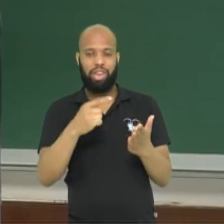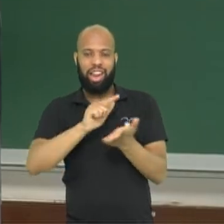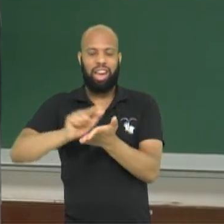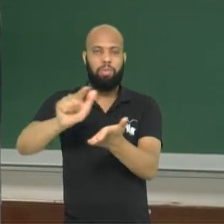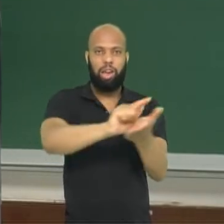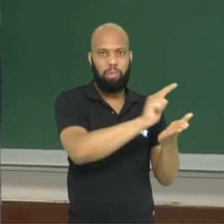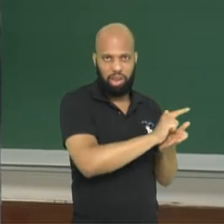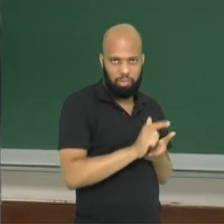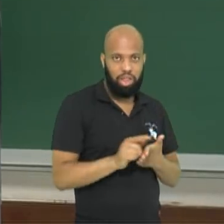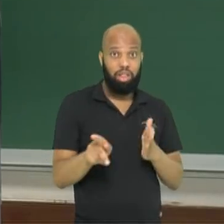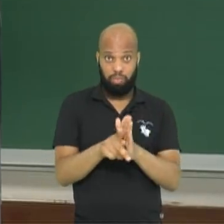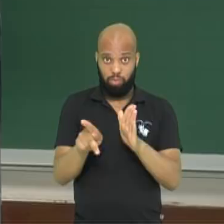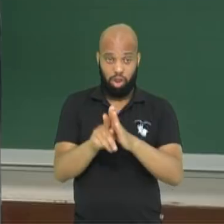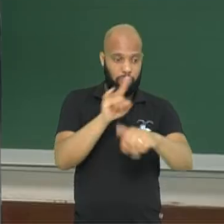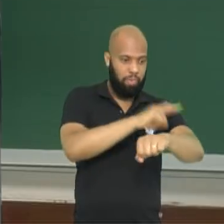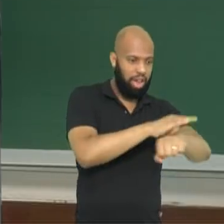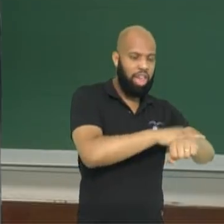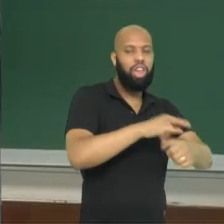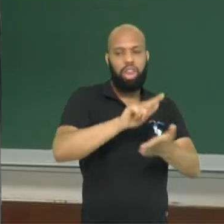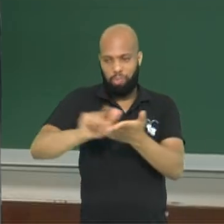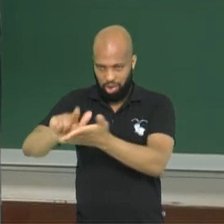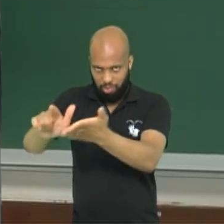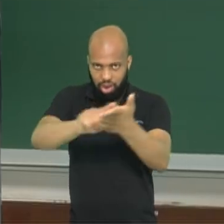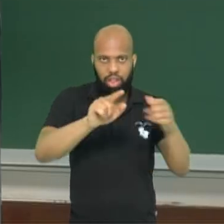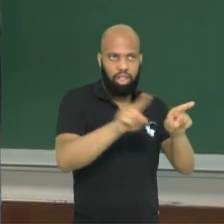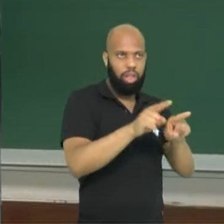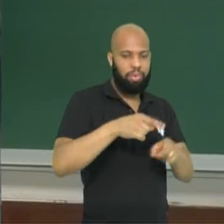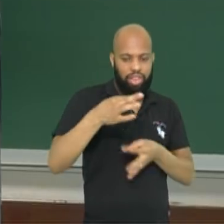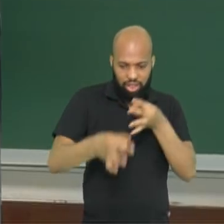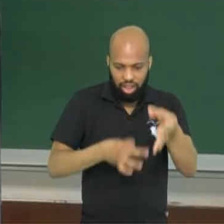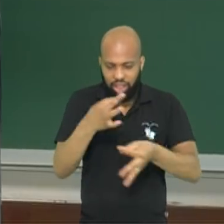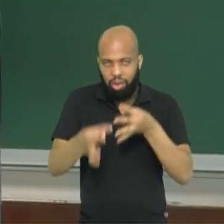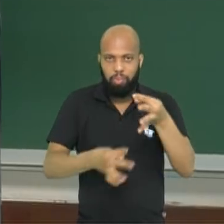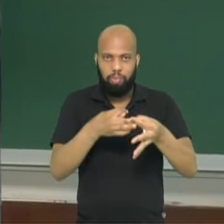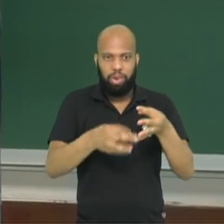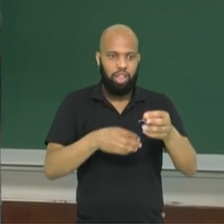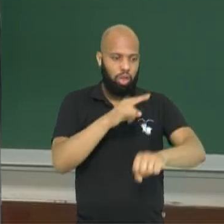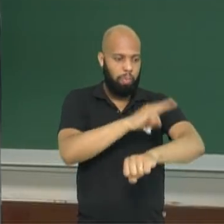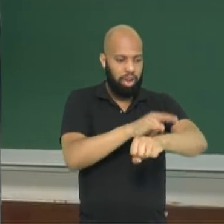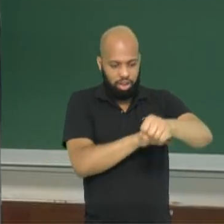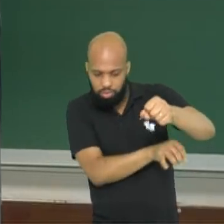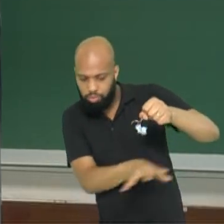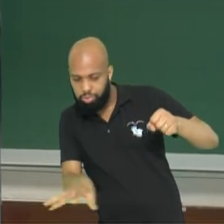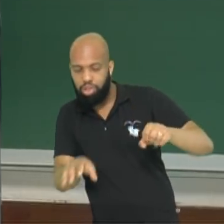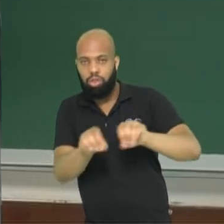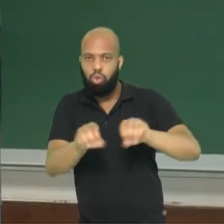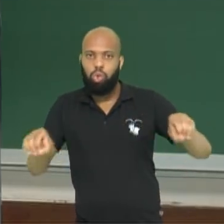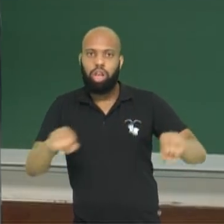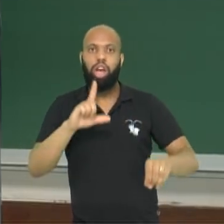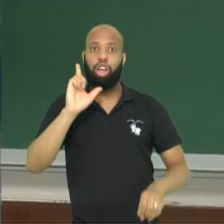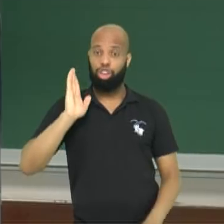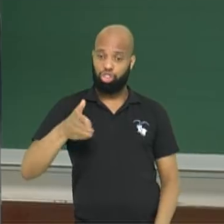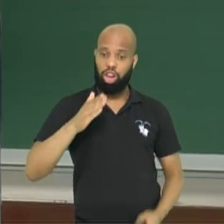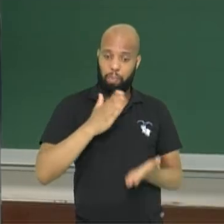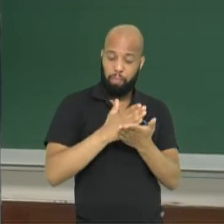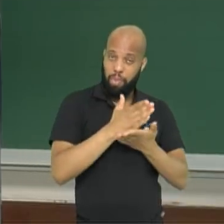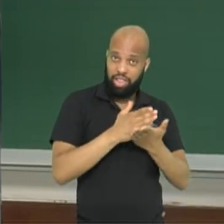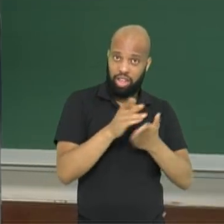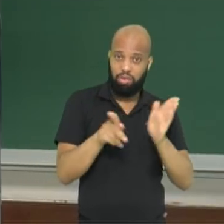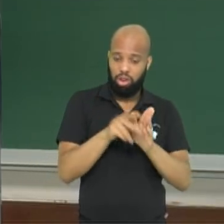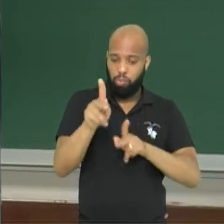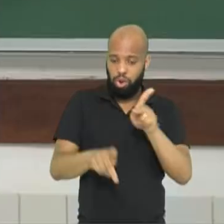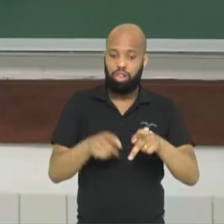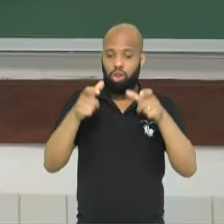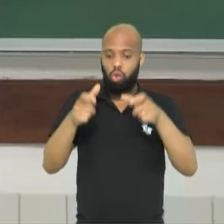bacteriana de esgoto. Já era capaz de tratar o esgoto de quase metade da população, já tinha um destino